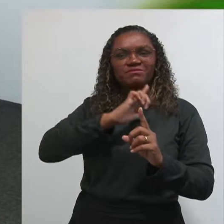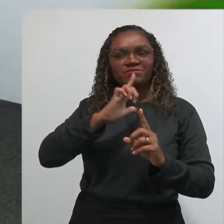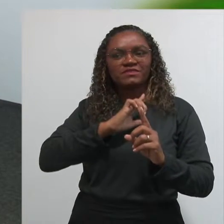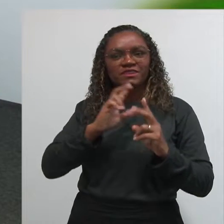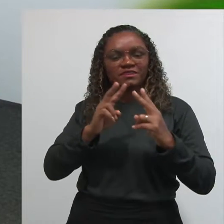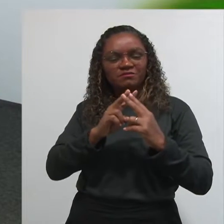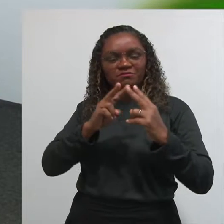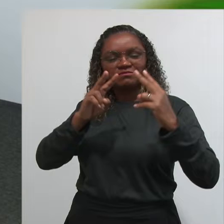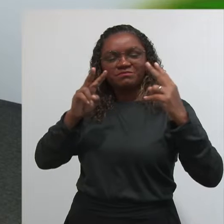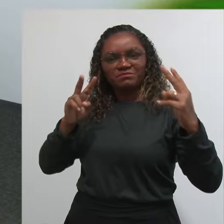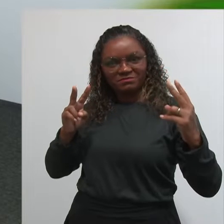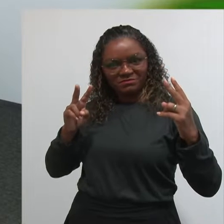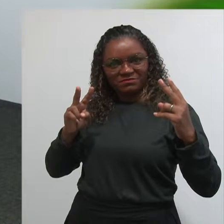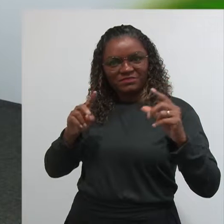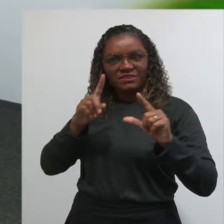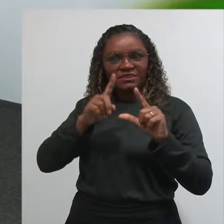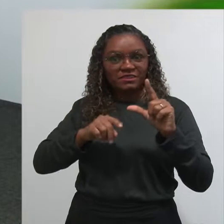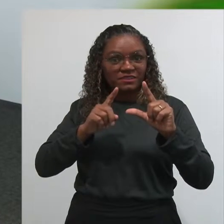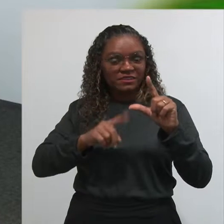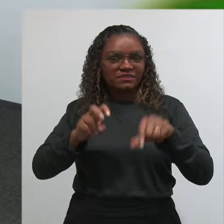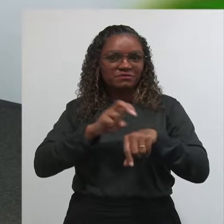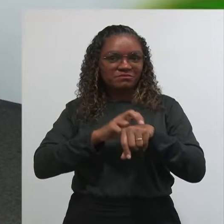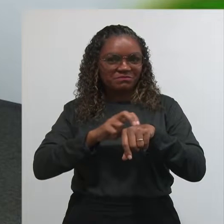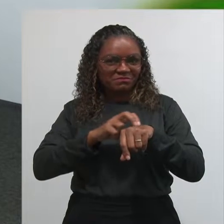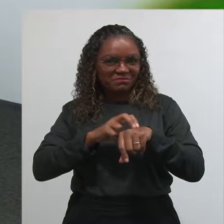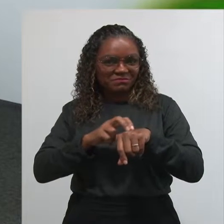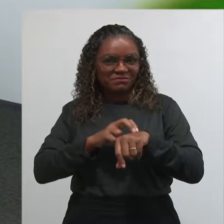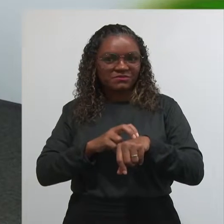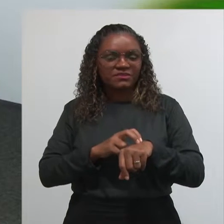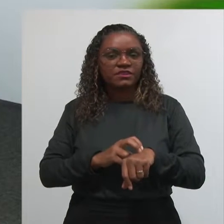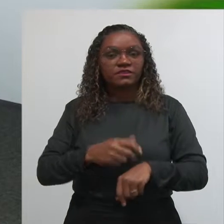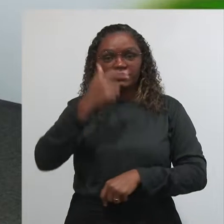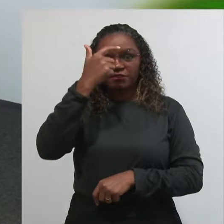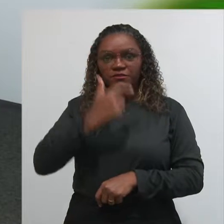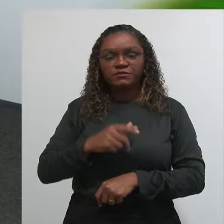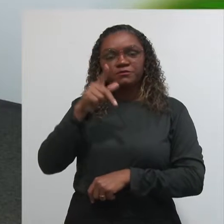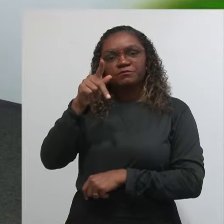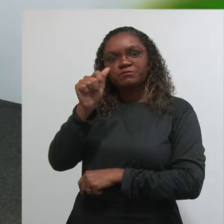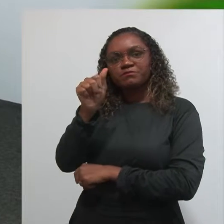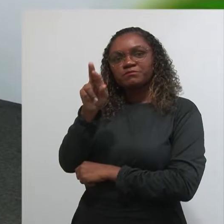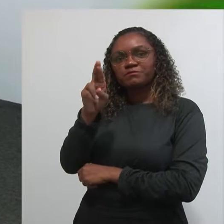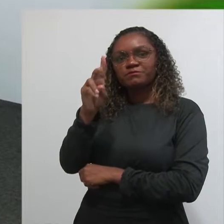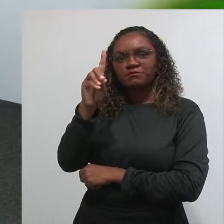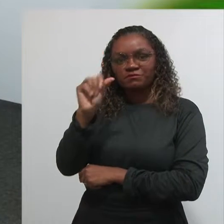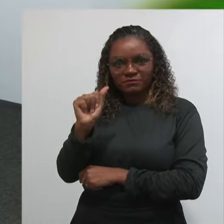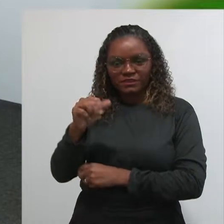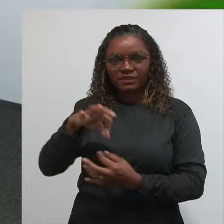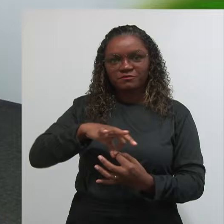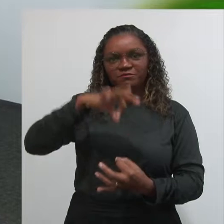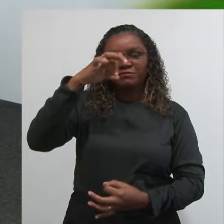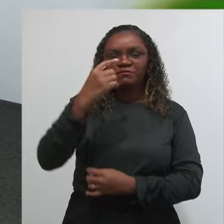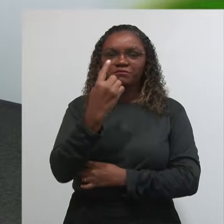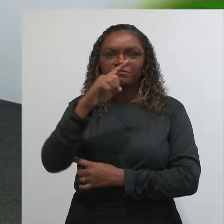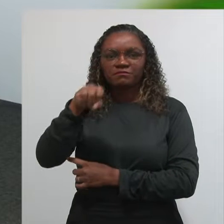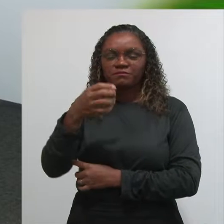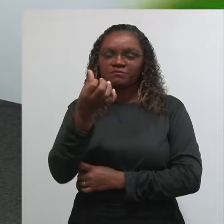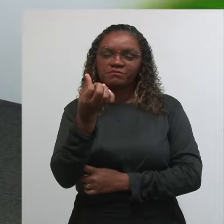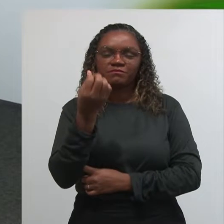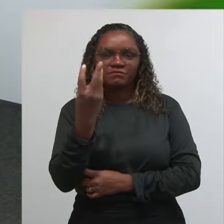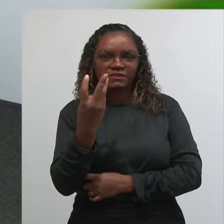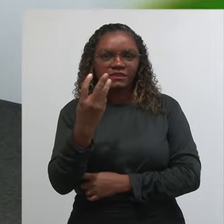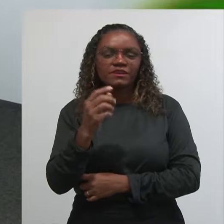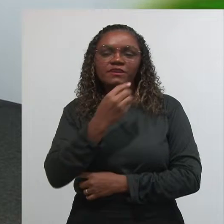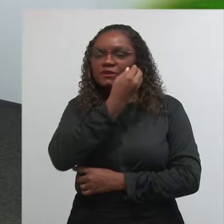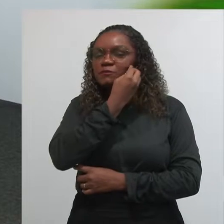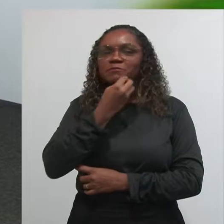Realidades, na tonalidade verde. Eu sou uma pessoa parda, de 1,63 m, barba preta, cabeça raspada,